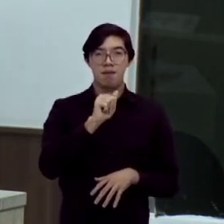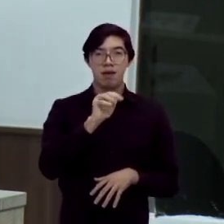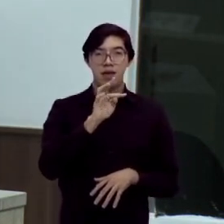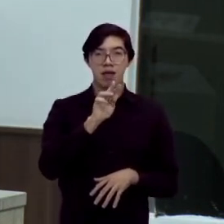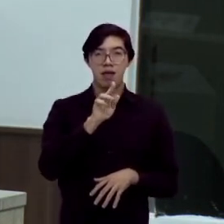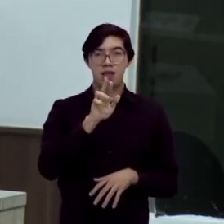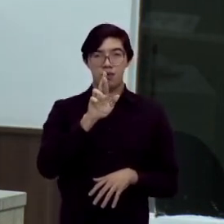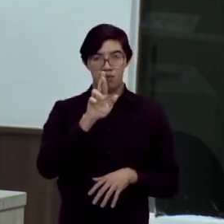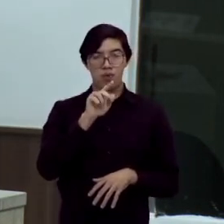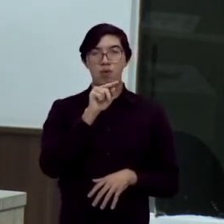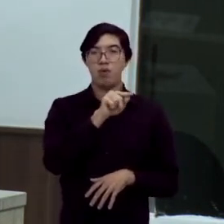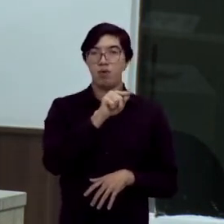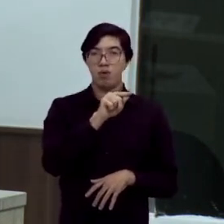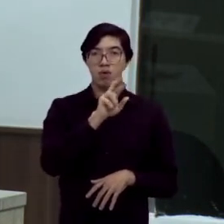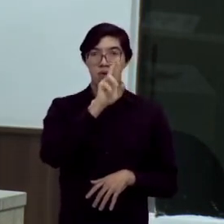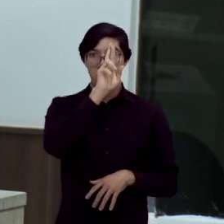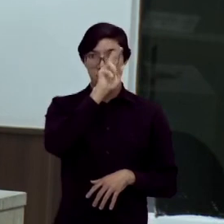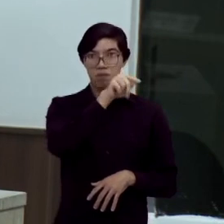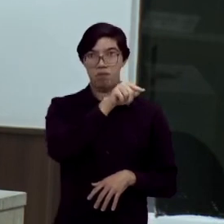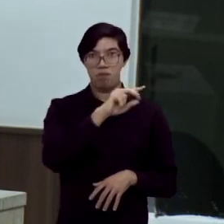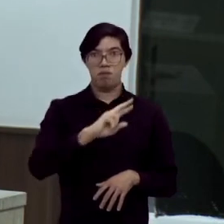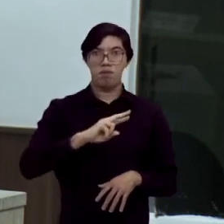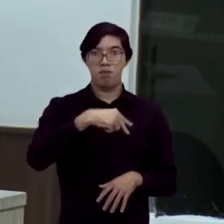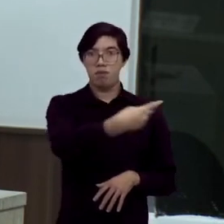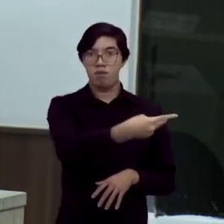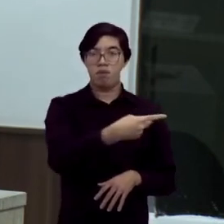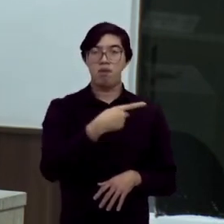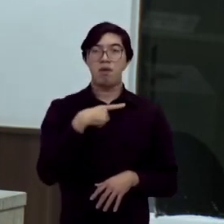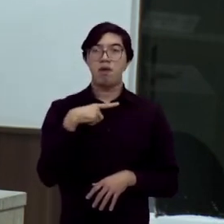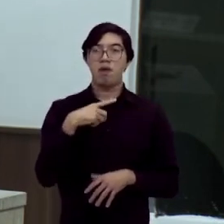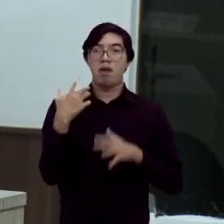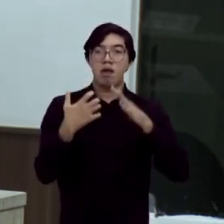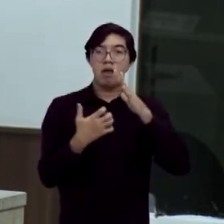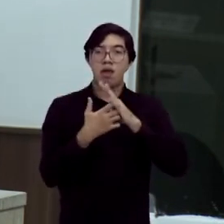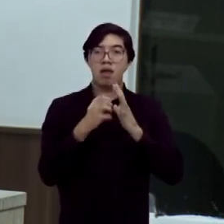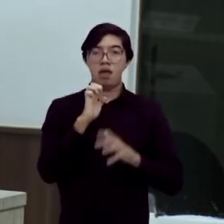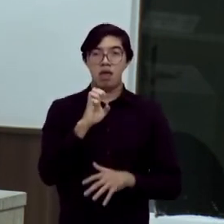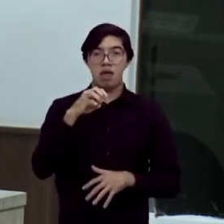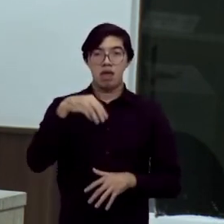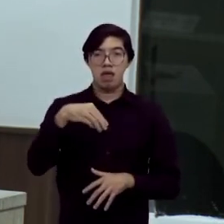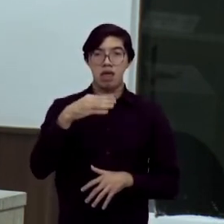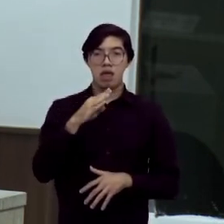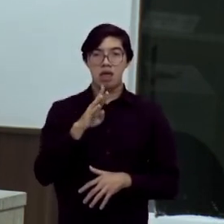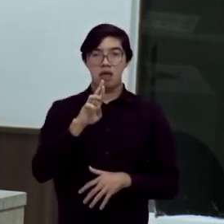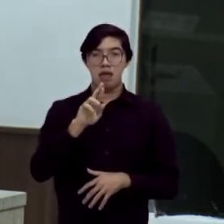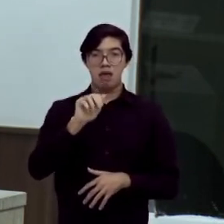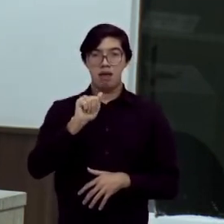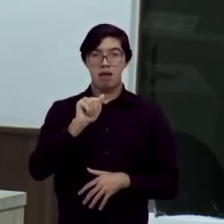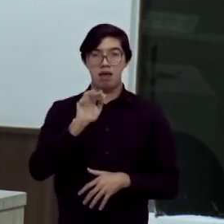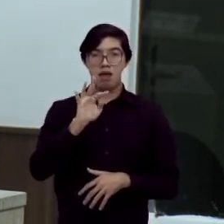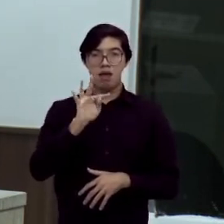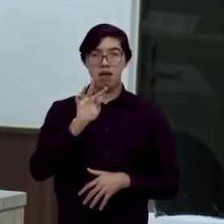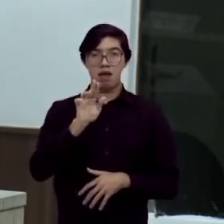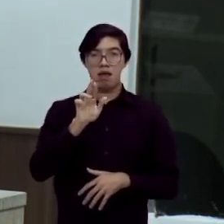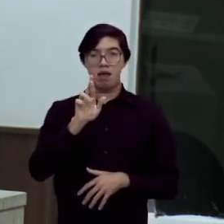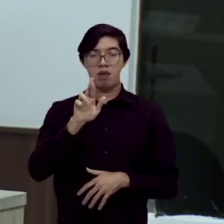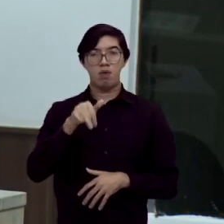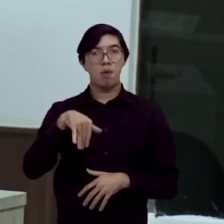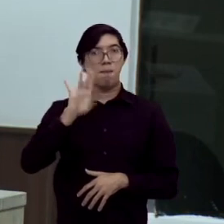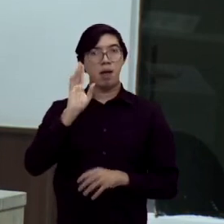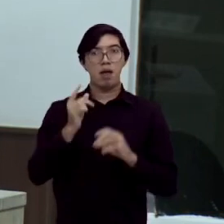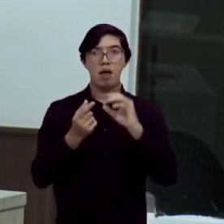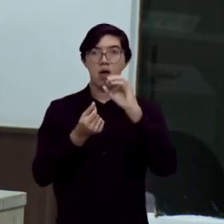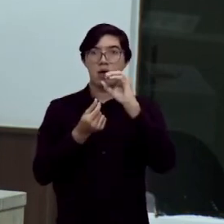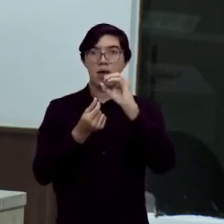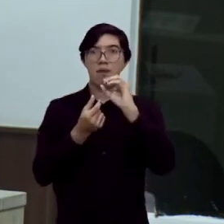hoje, vereador Luciano Girão, já tem um dos maiores orçamentos do Brasil e quer tirar do Serviço